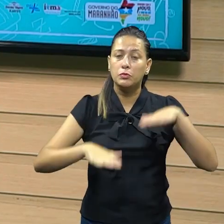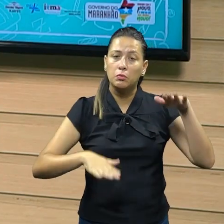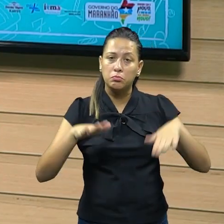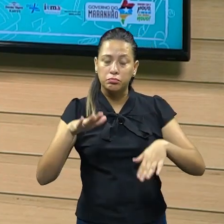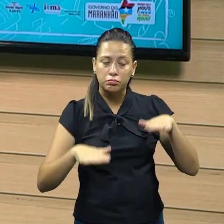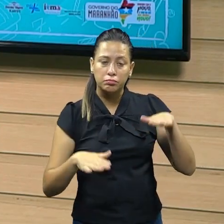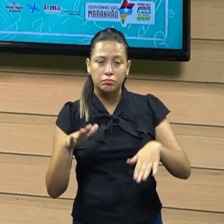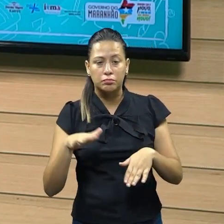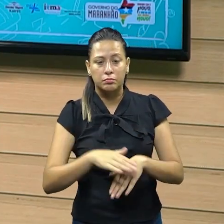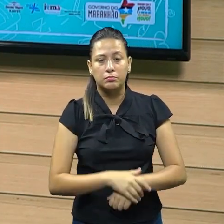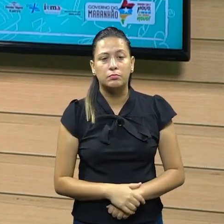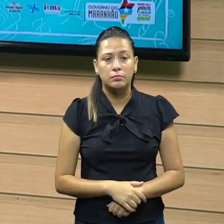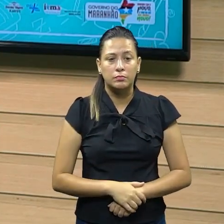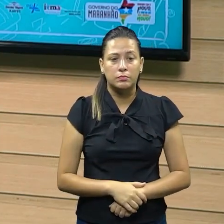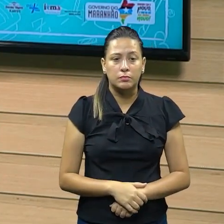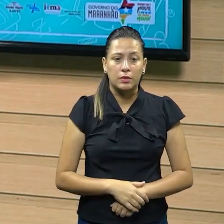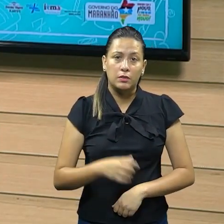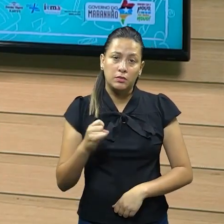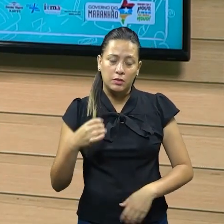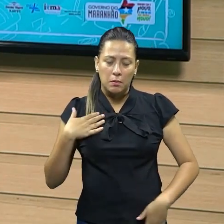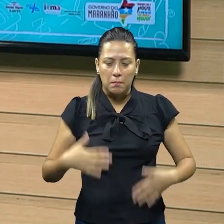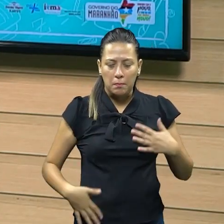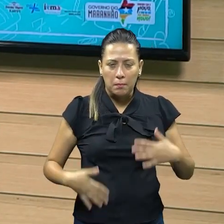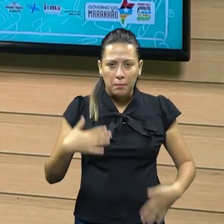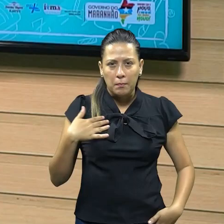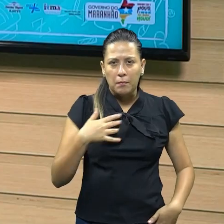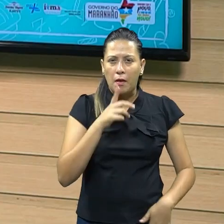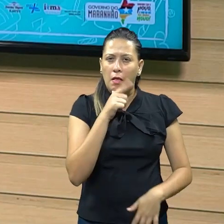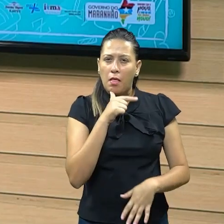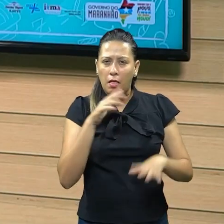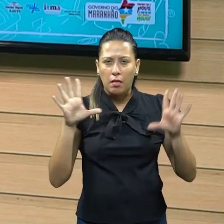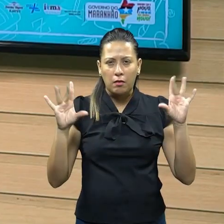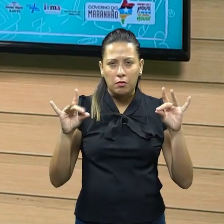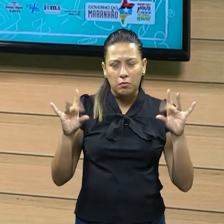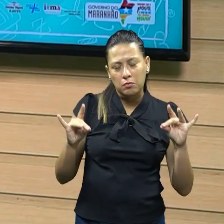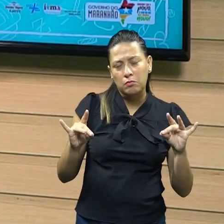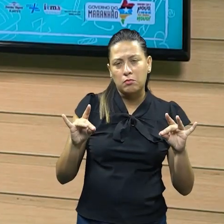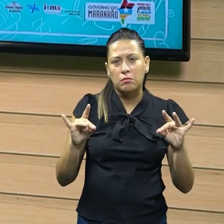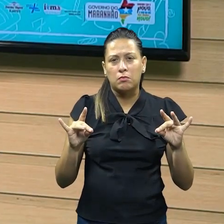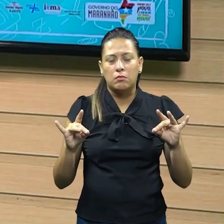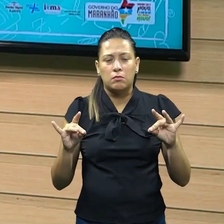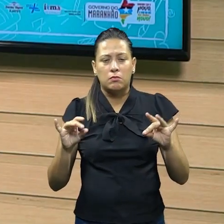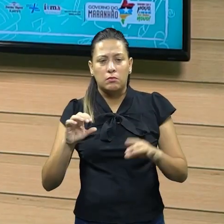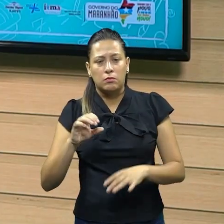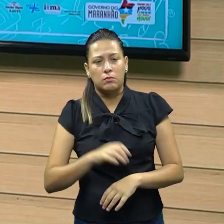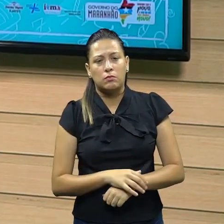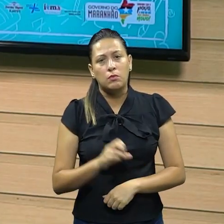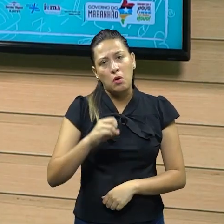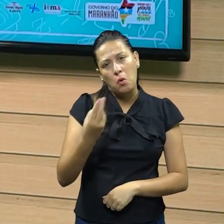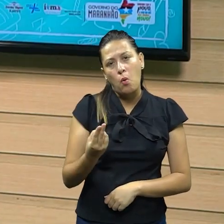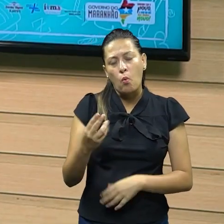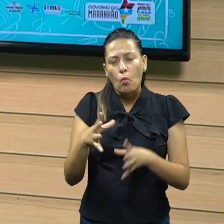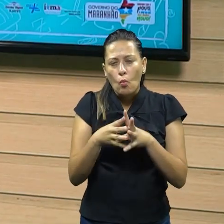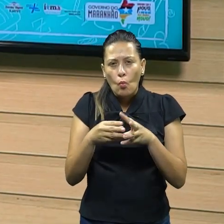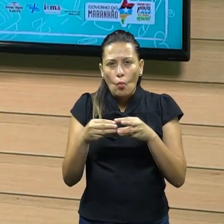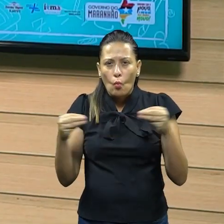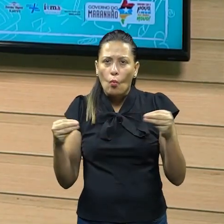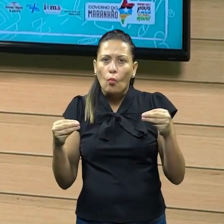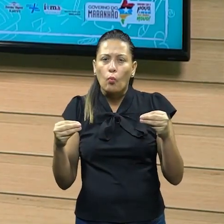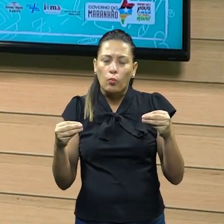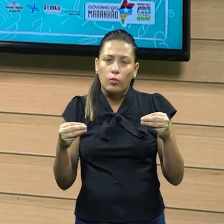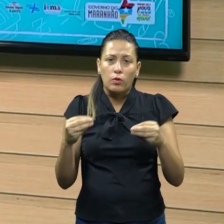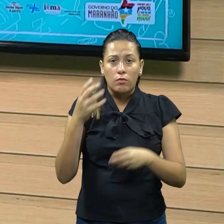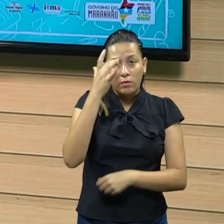de como está a pele naquele momento, se está mais úmida, se está mais seca, ela vai ter uma resistência maior ou menor a essa passagem. Ou